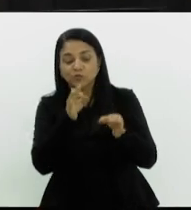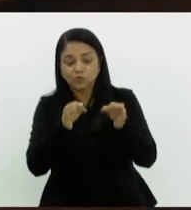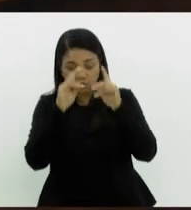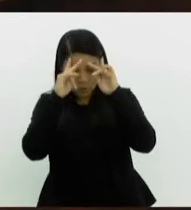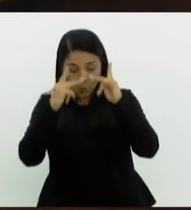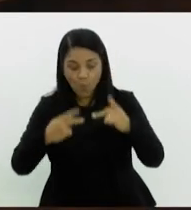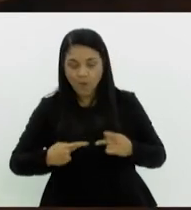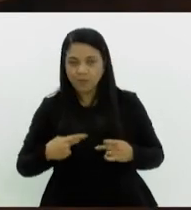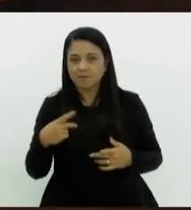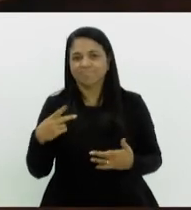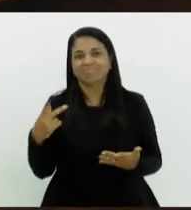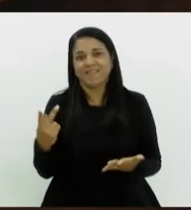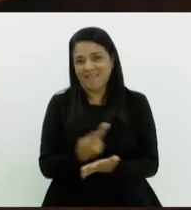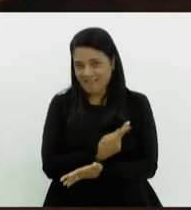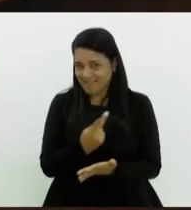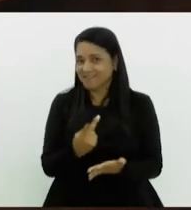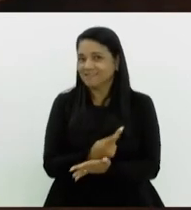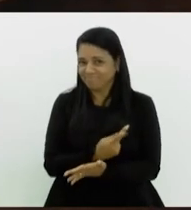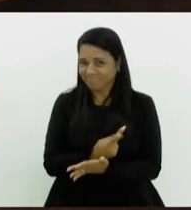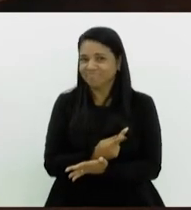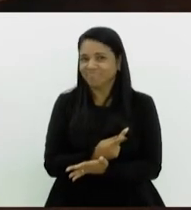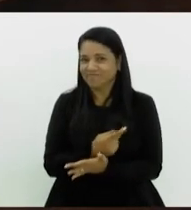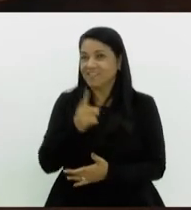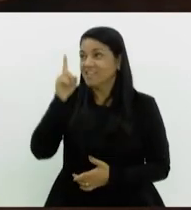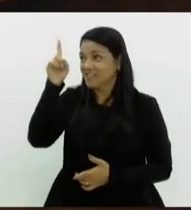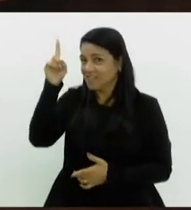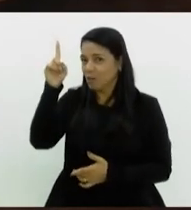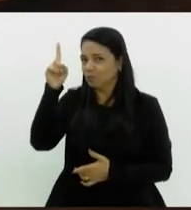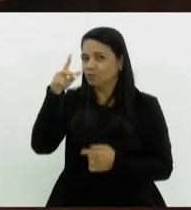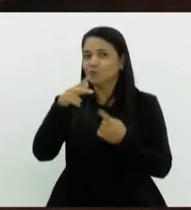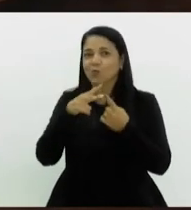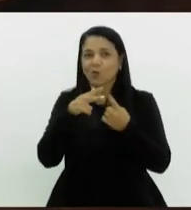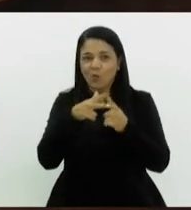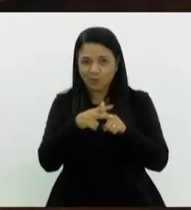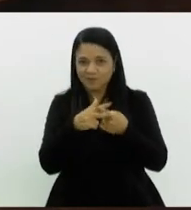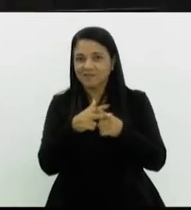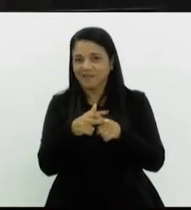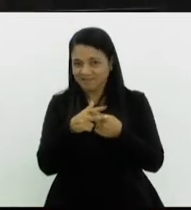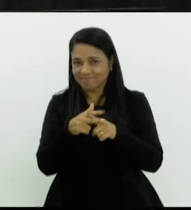pode errar e como Deus pode consertar o